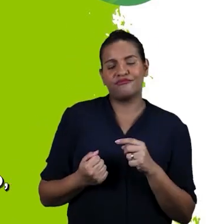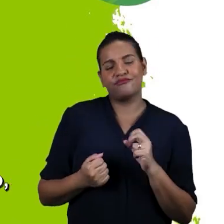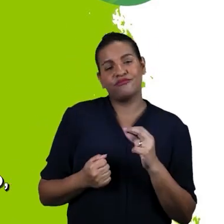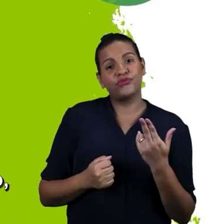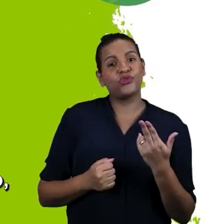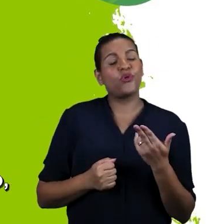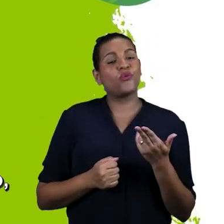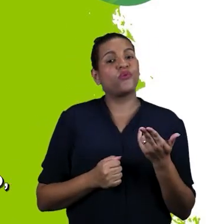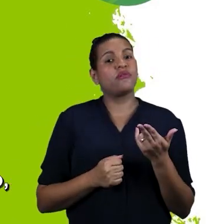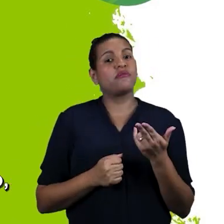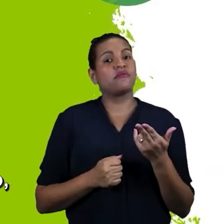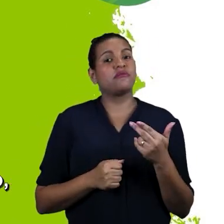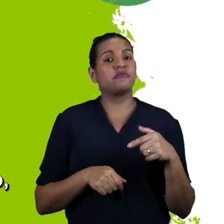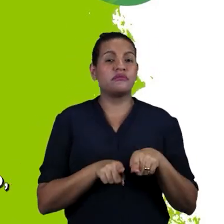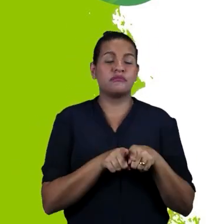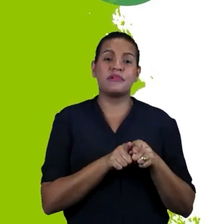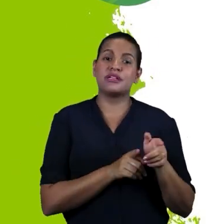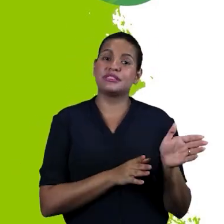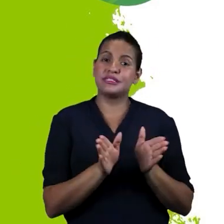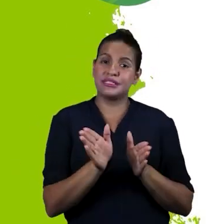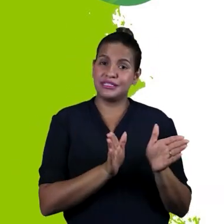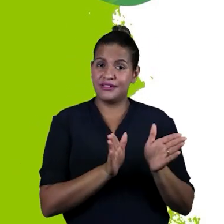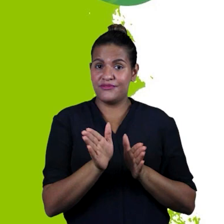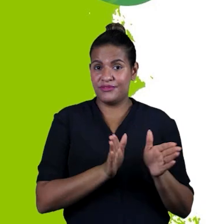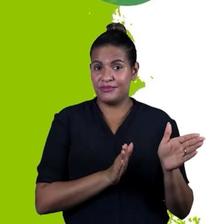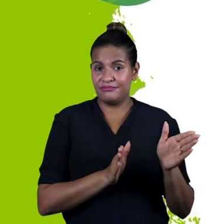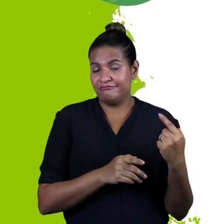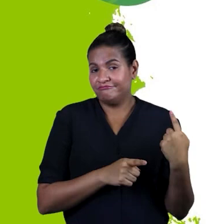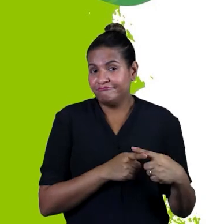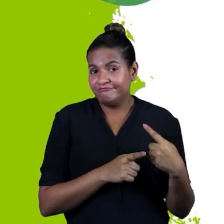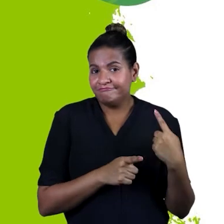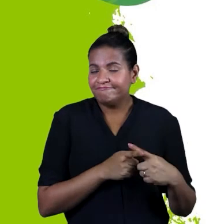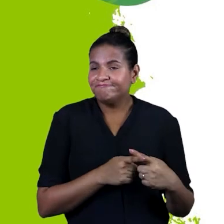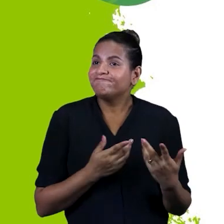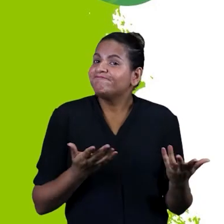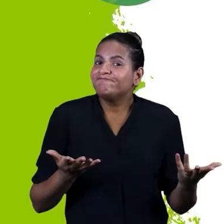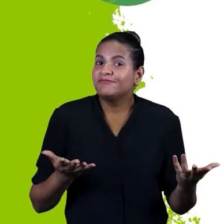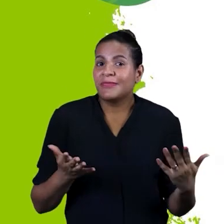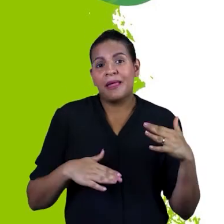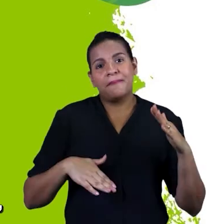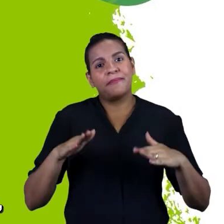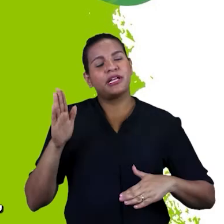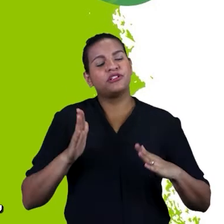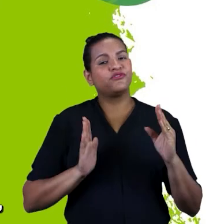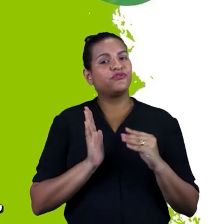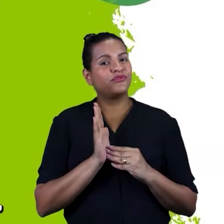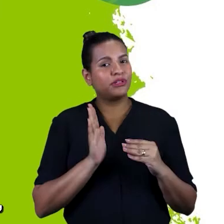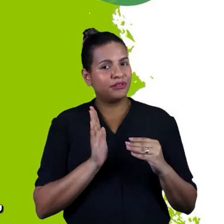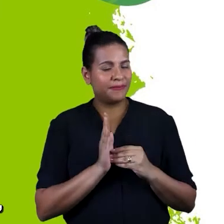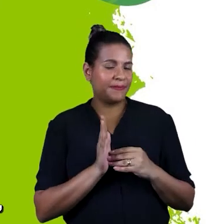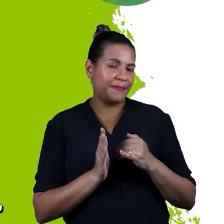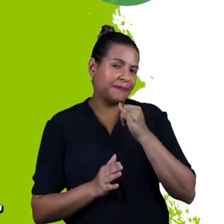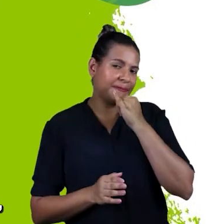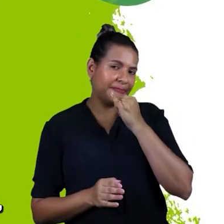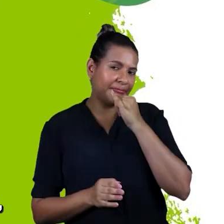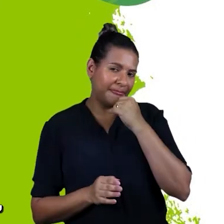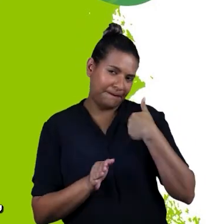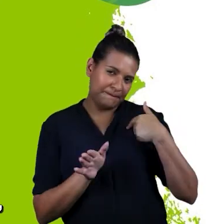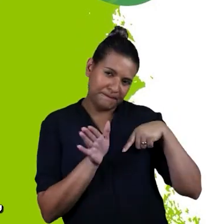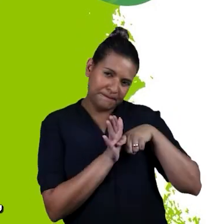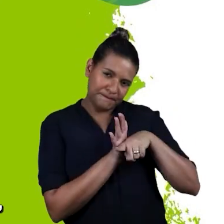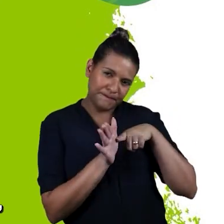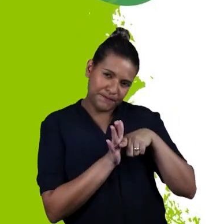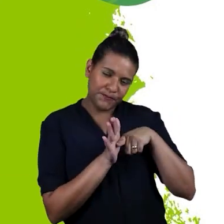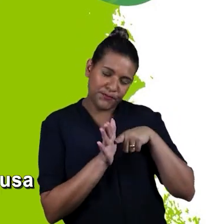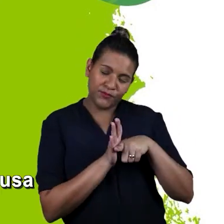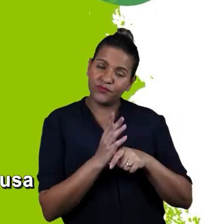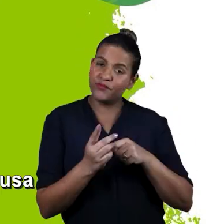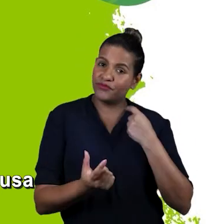de como o meio propõe a comunicação. Porque eu vou dar um exemplo do que eu estava pesquisando, que